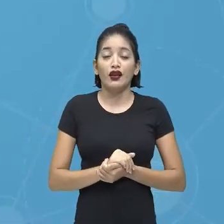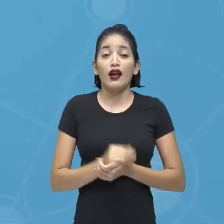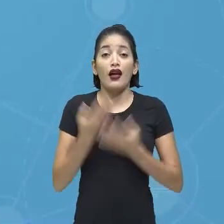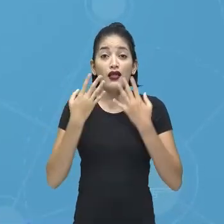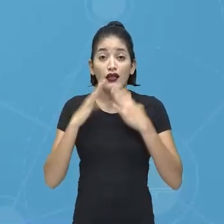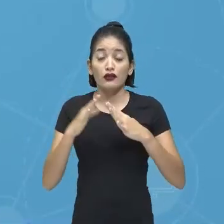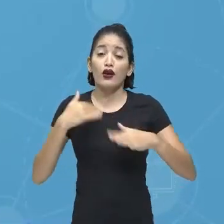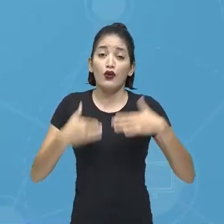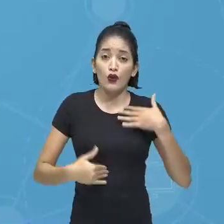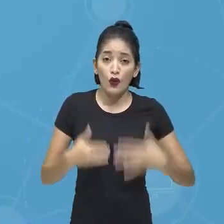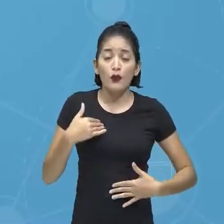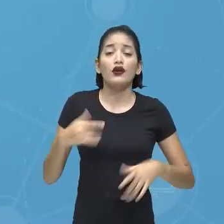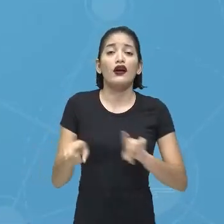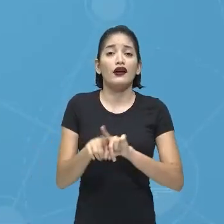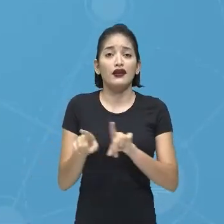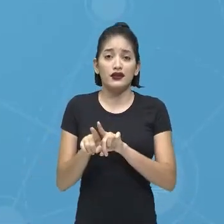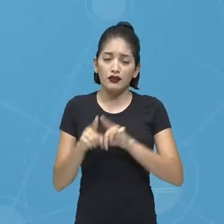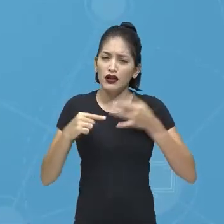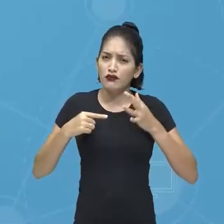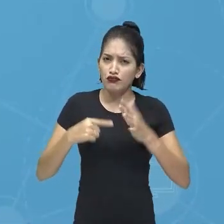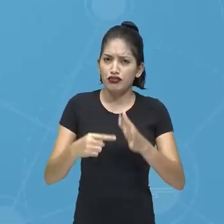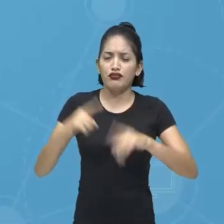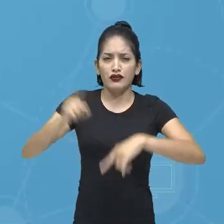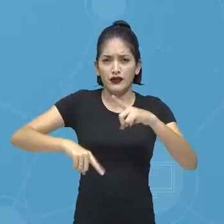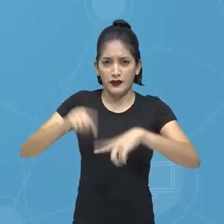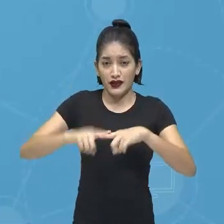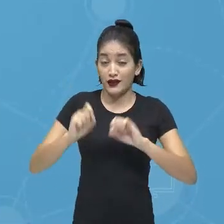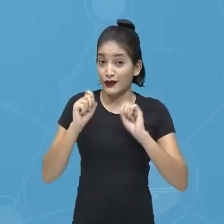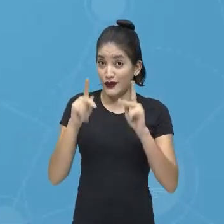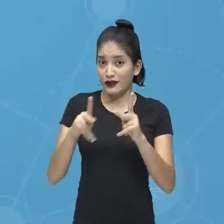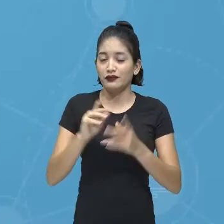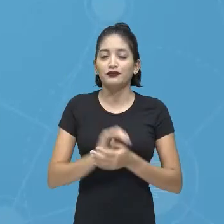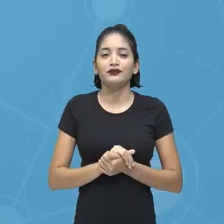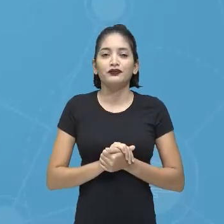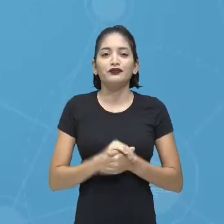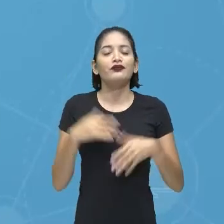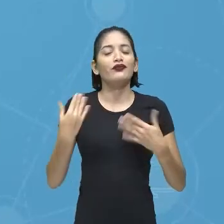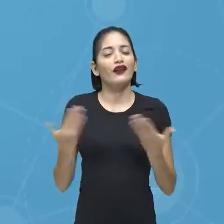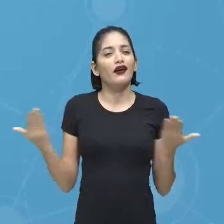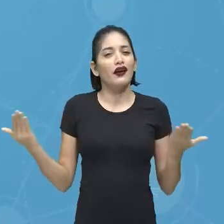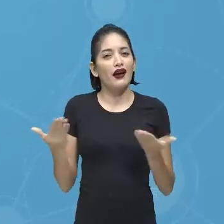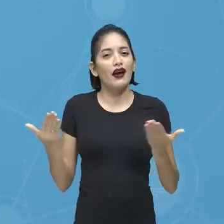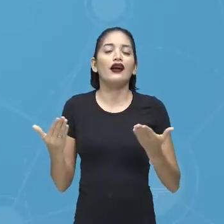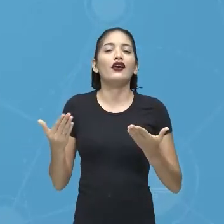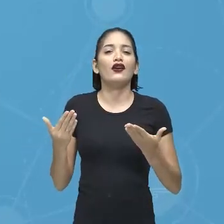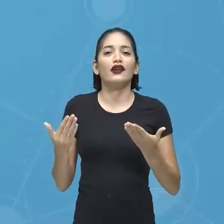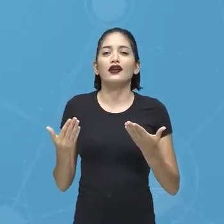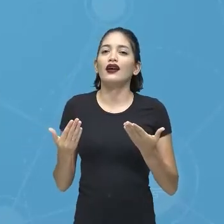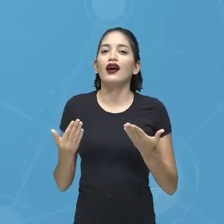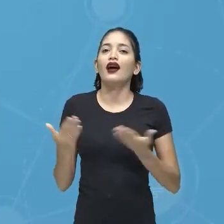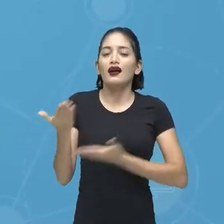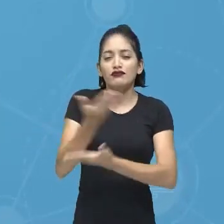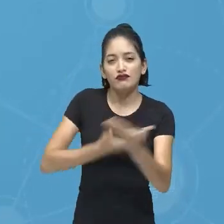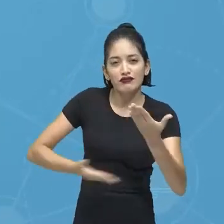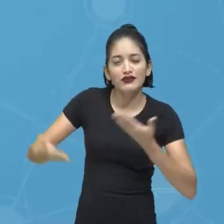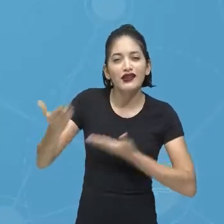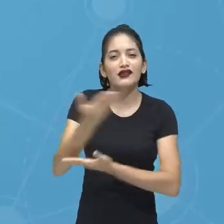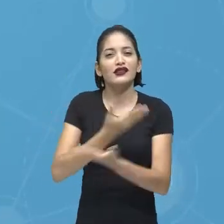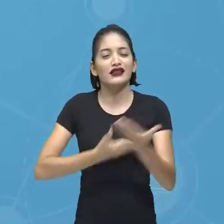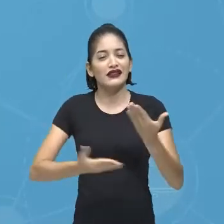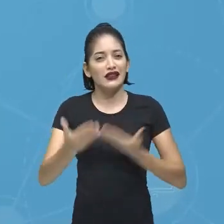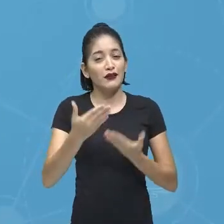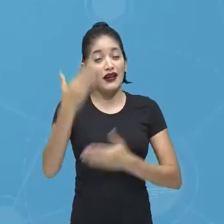naturais, corporais e sons mecânicos, certo? Então agora eu chamo para partilhar, né,